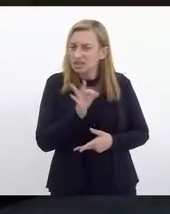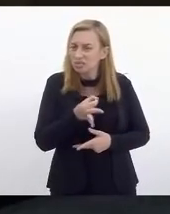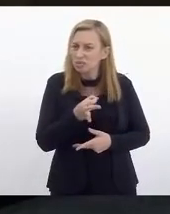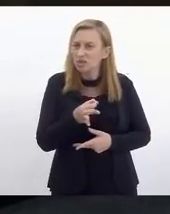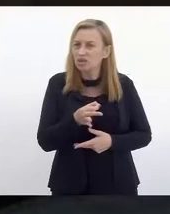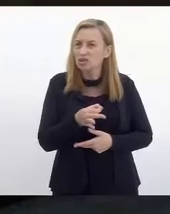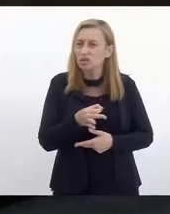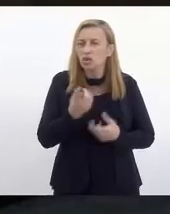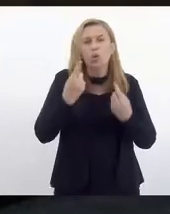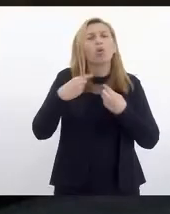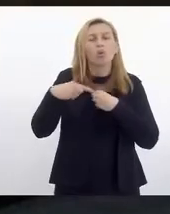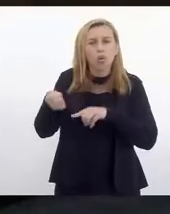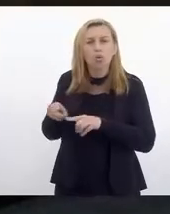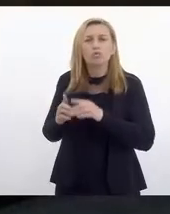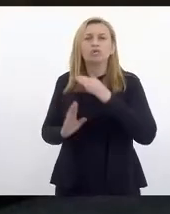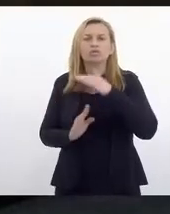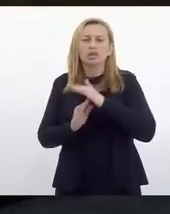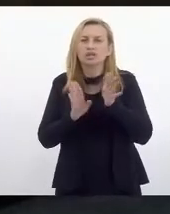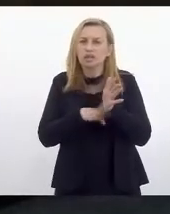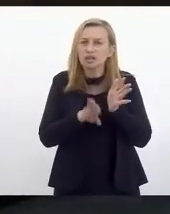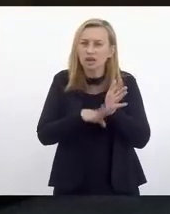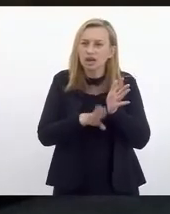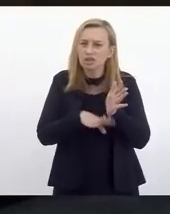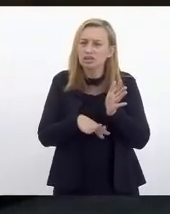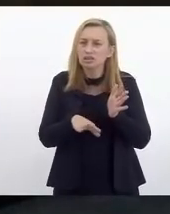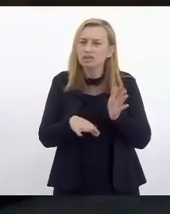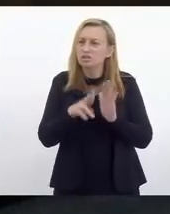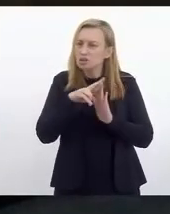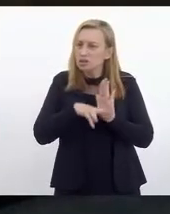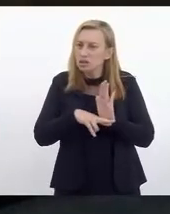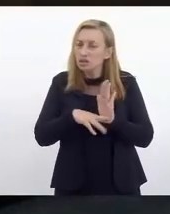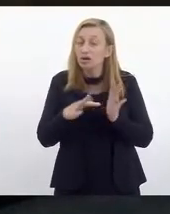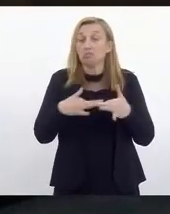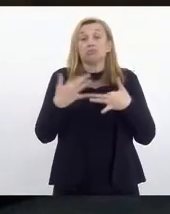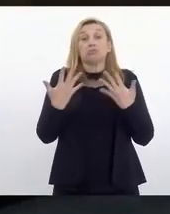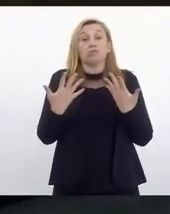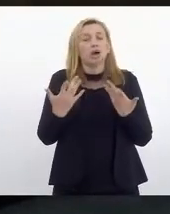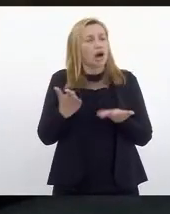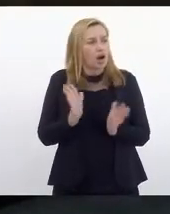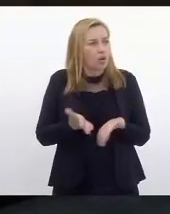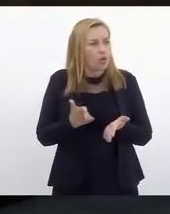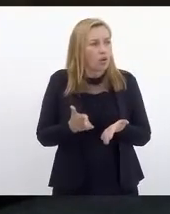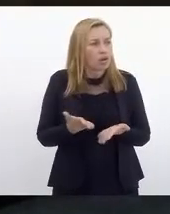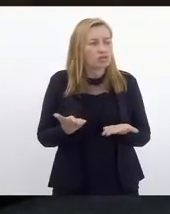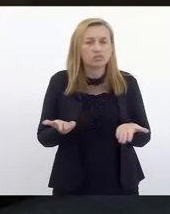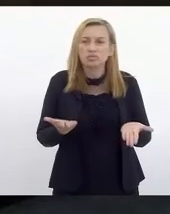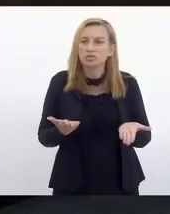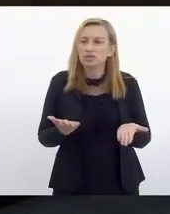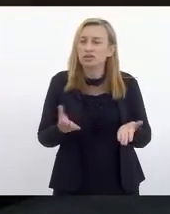são contrários ao teto de gastos, por divergências doutrinárias, estão espantados agora com essa